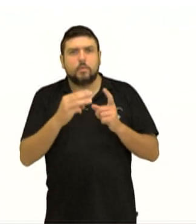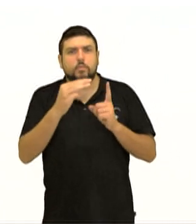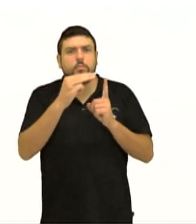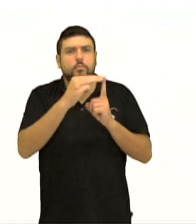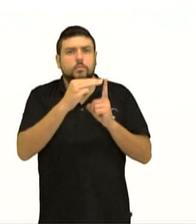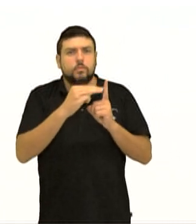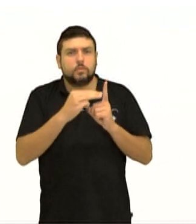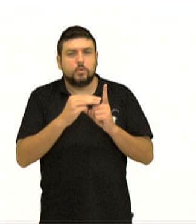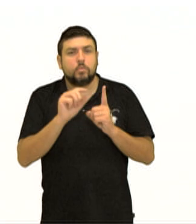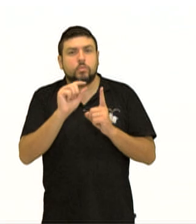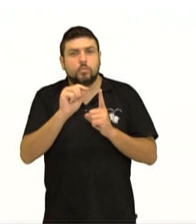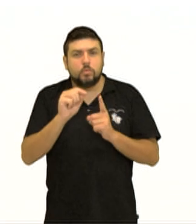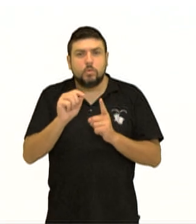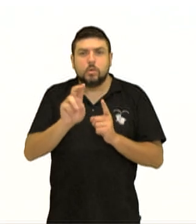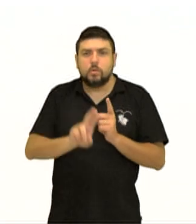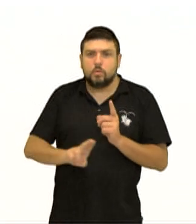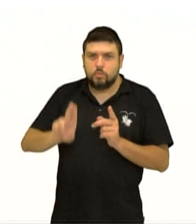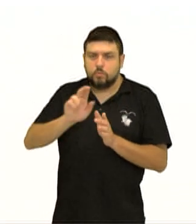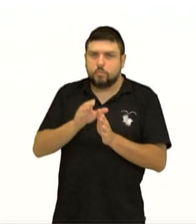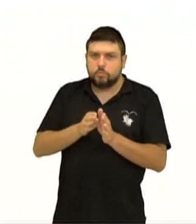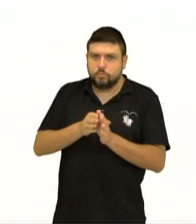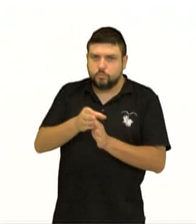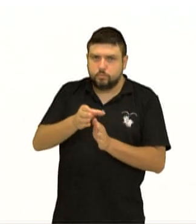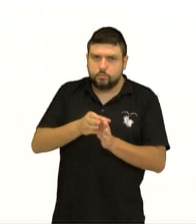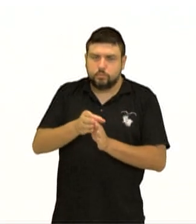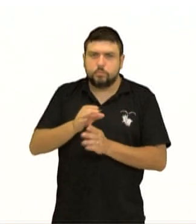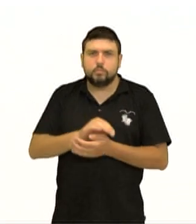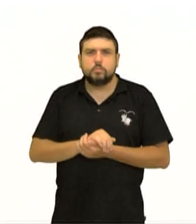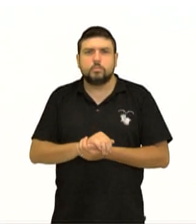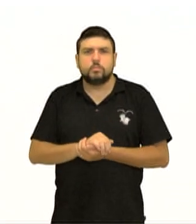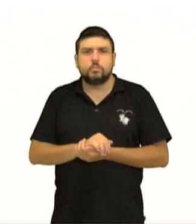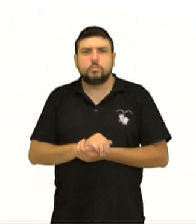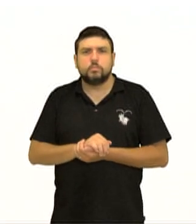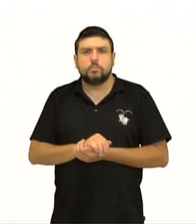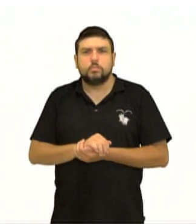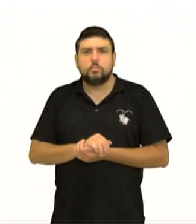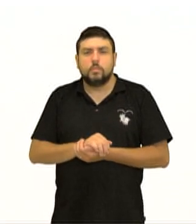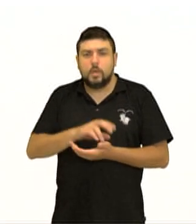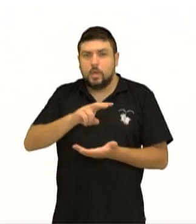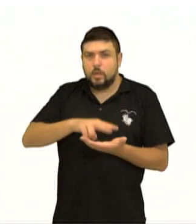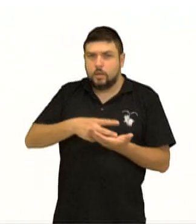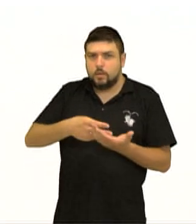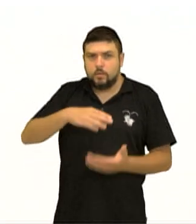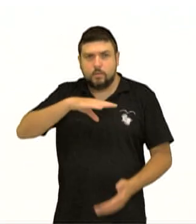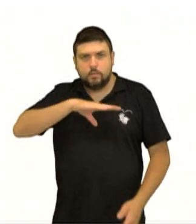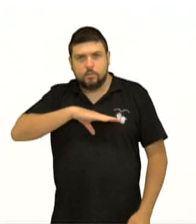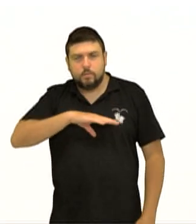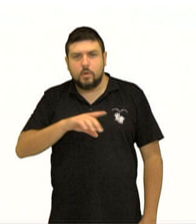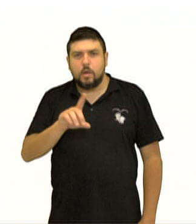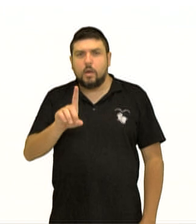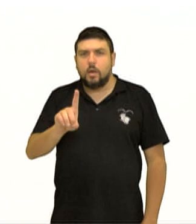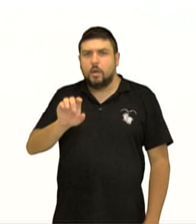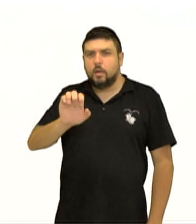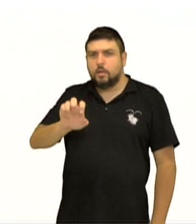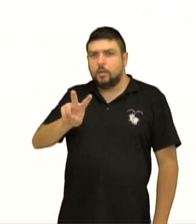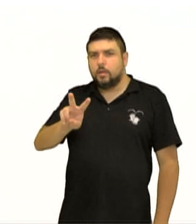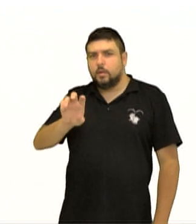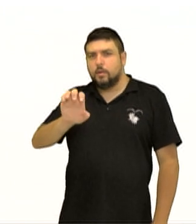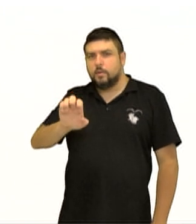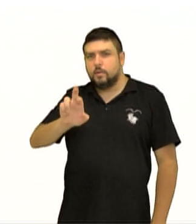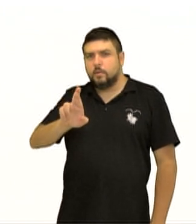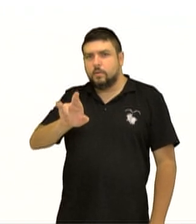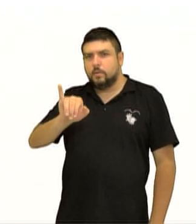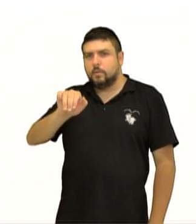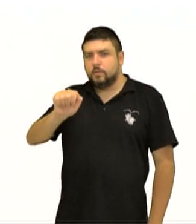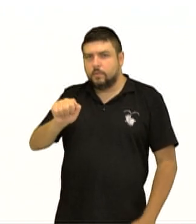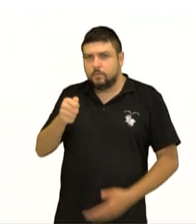uma recomendação, conselho. A sua tradução seria deveria, assim como ele diz, eu